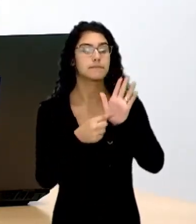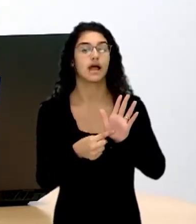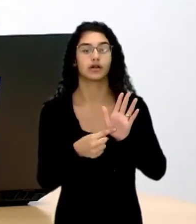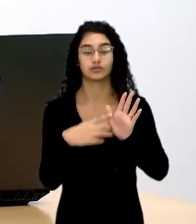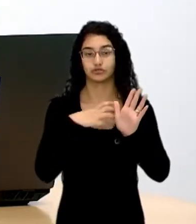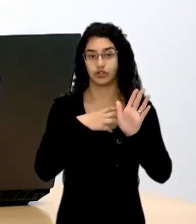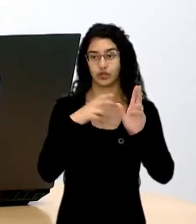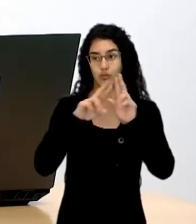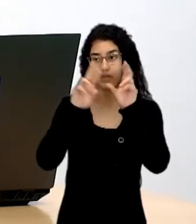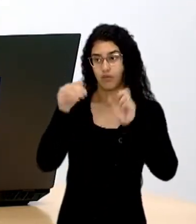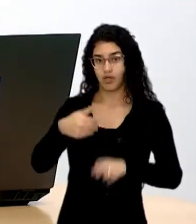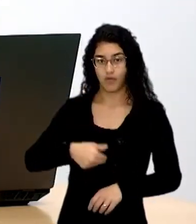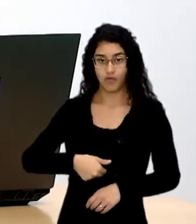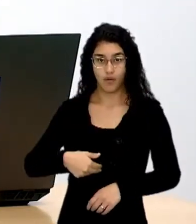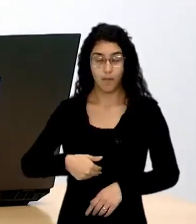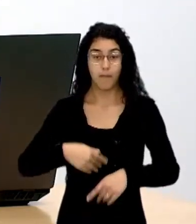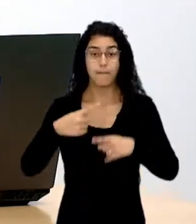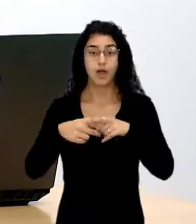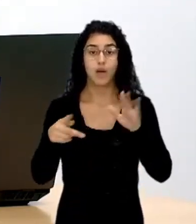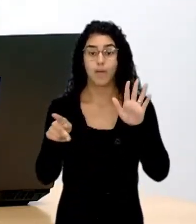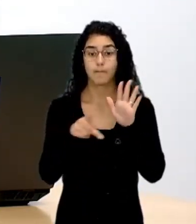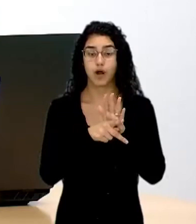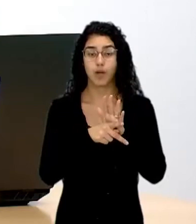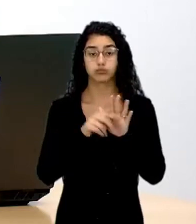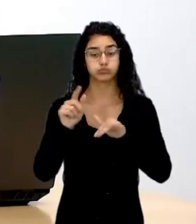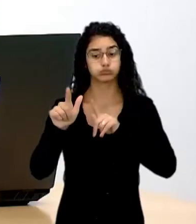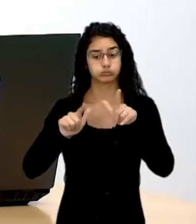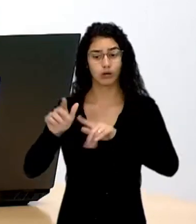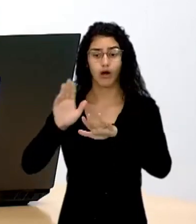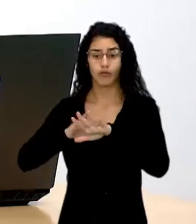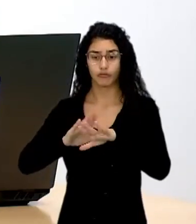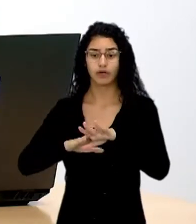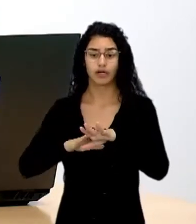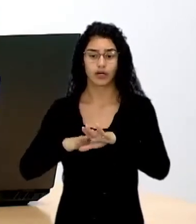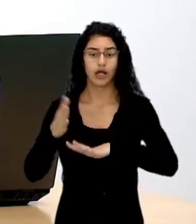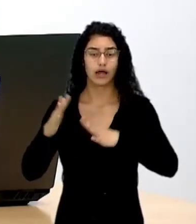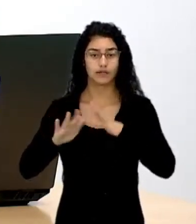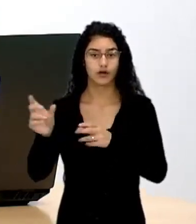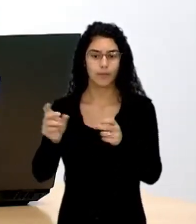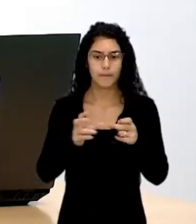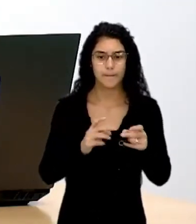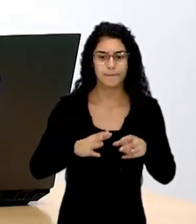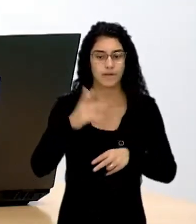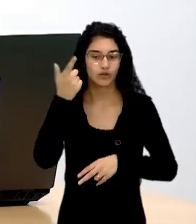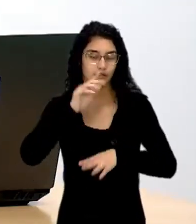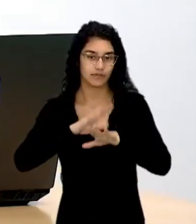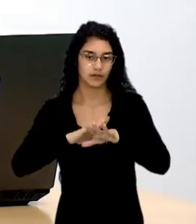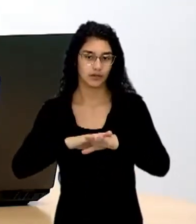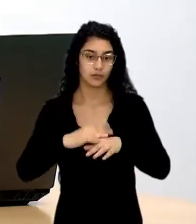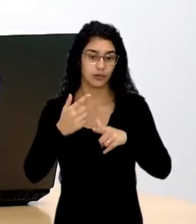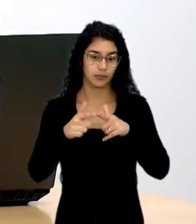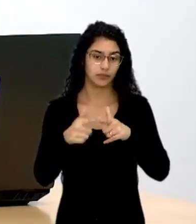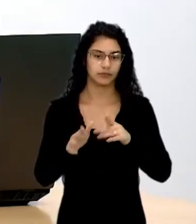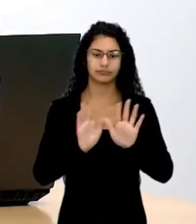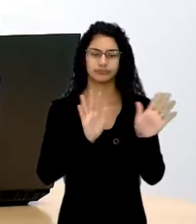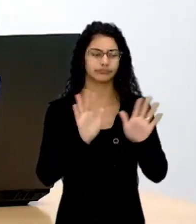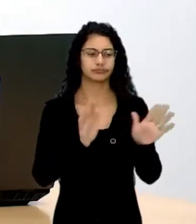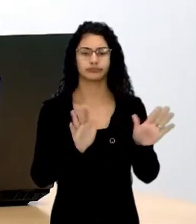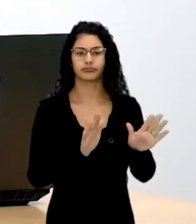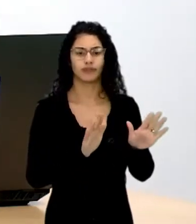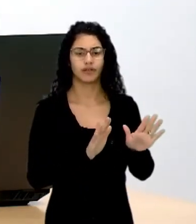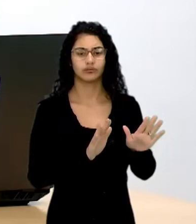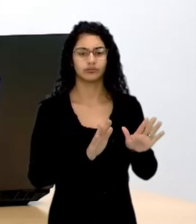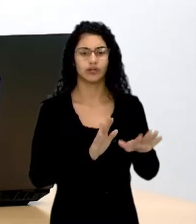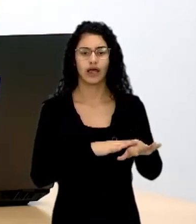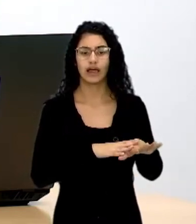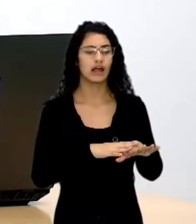de fome, porque o próprio mercado faria às vezes de resolver esse problema. Não, a situação vai se resolver